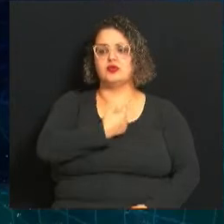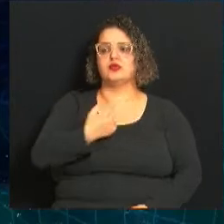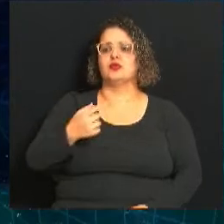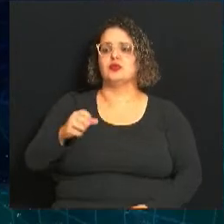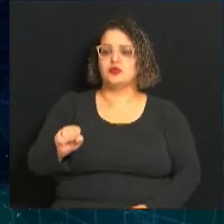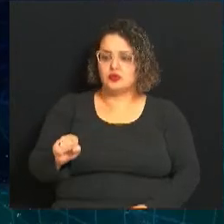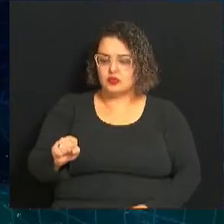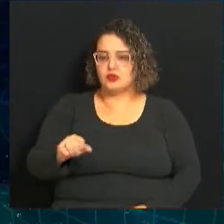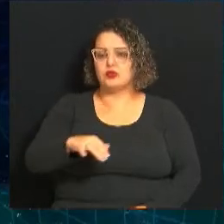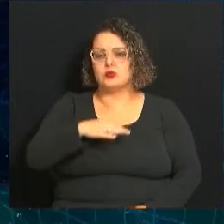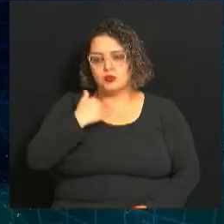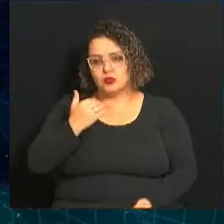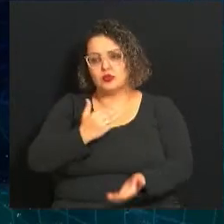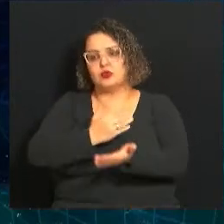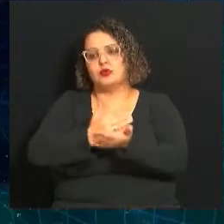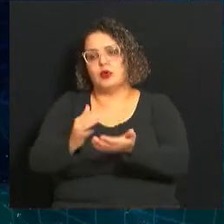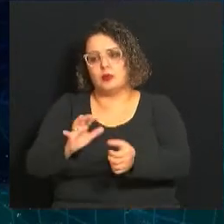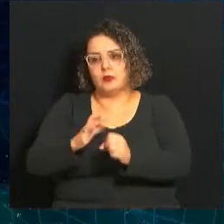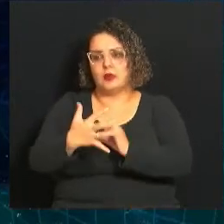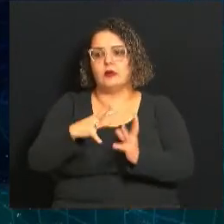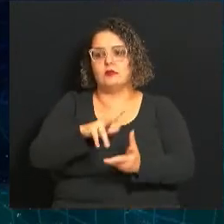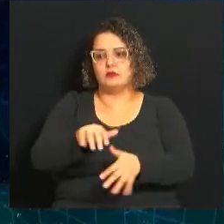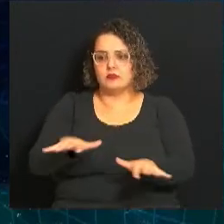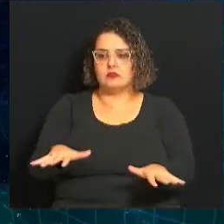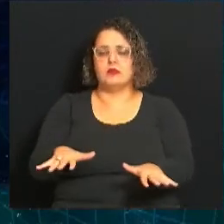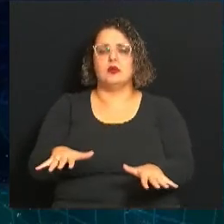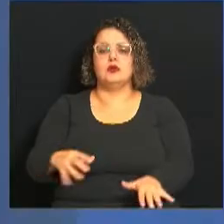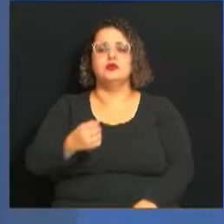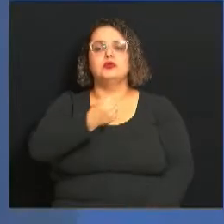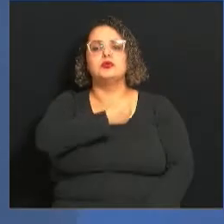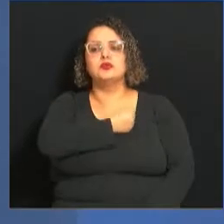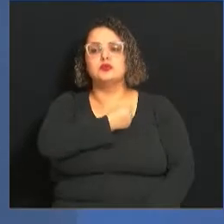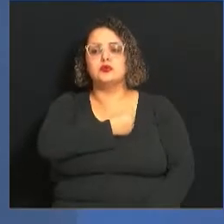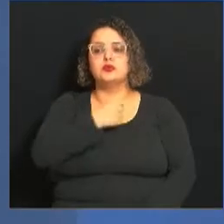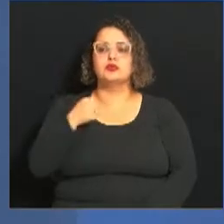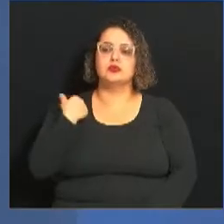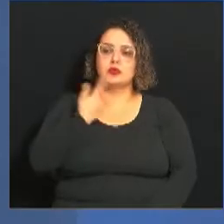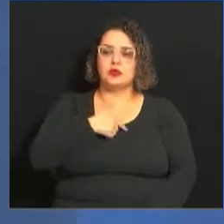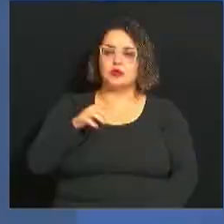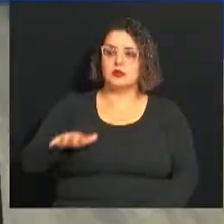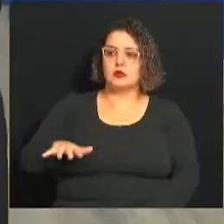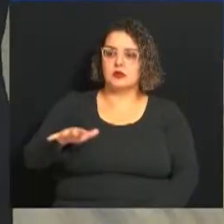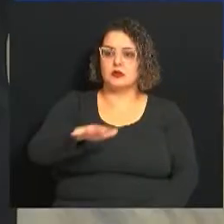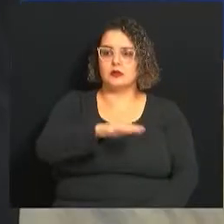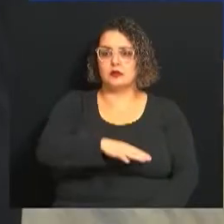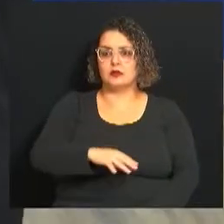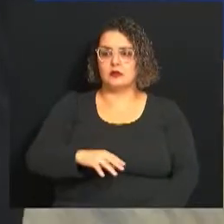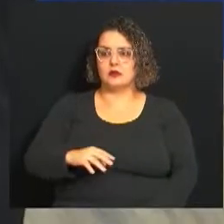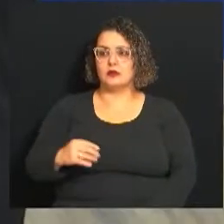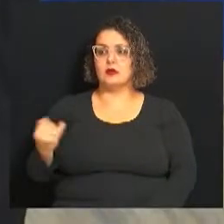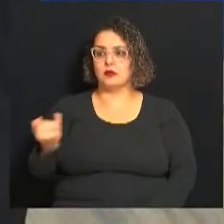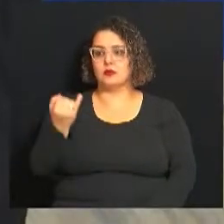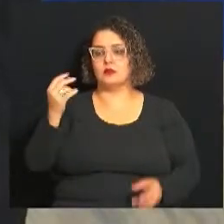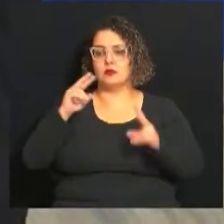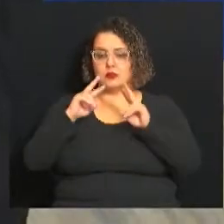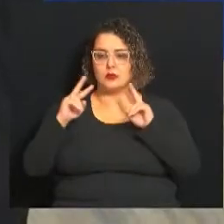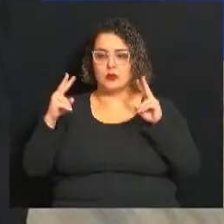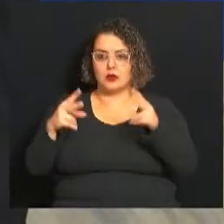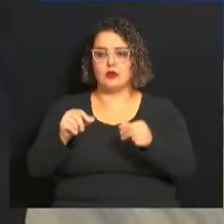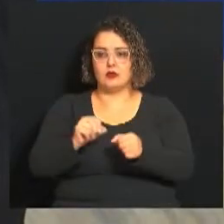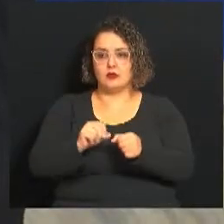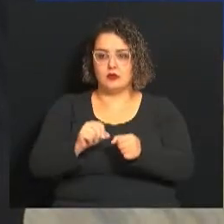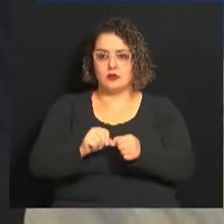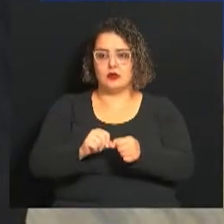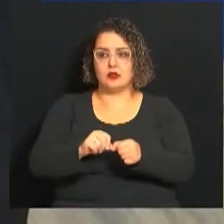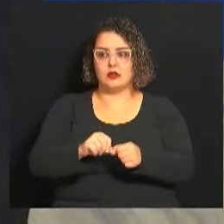desde o início da pandemia. Então, são os números da nossa região. Panorama importante, então, que nós fazemos aqui na Mirna Abreu